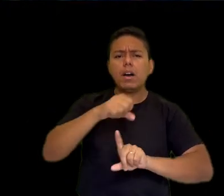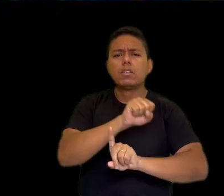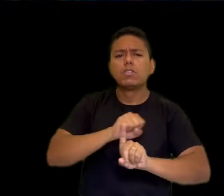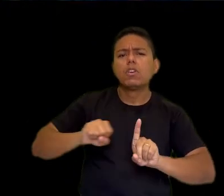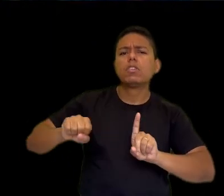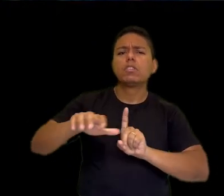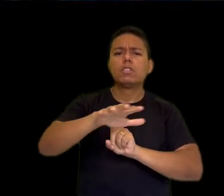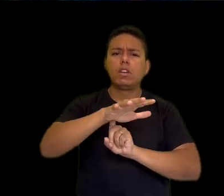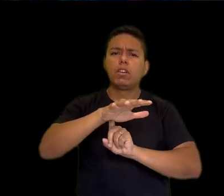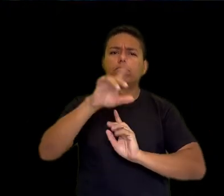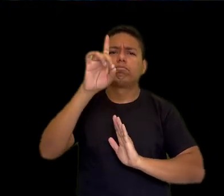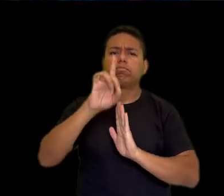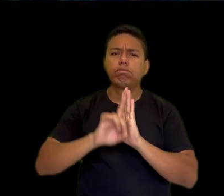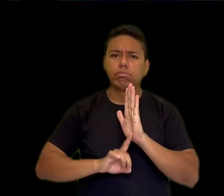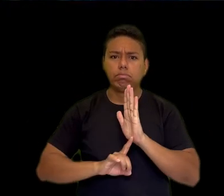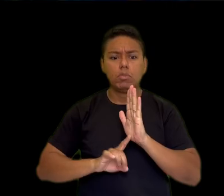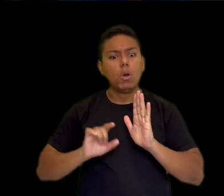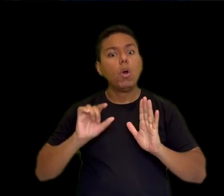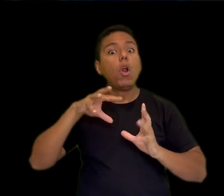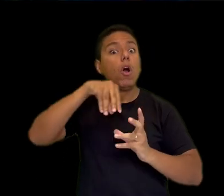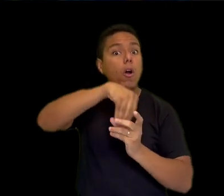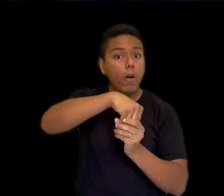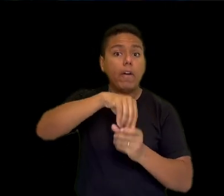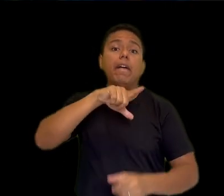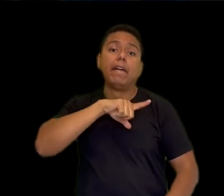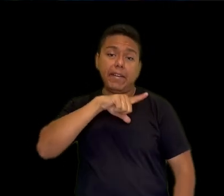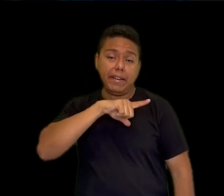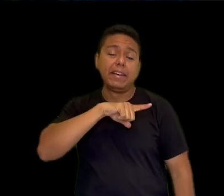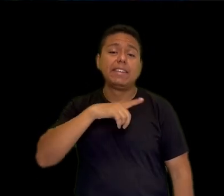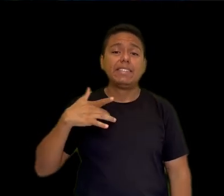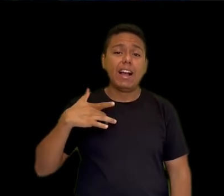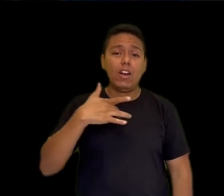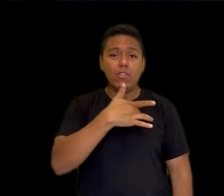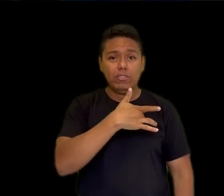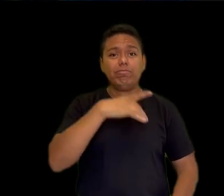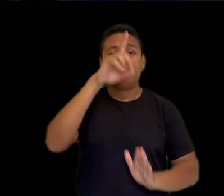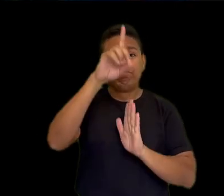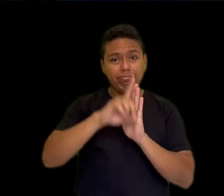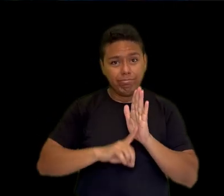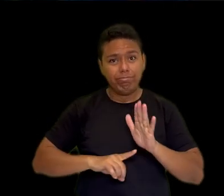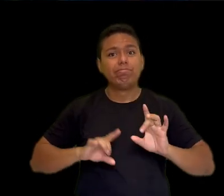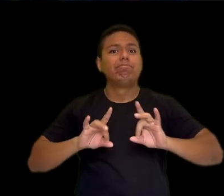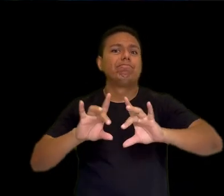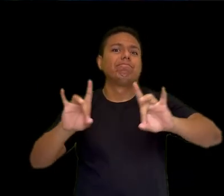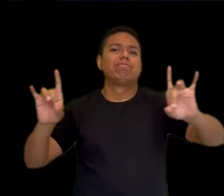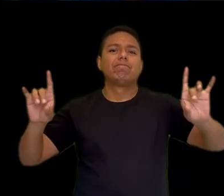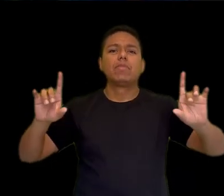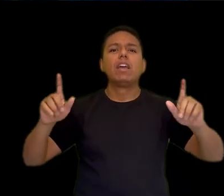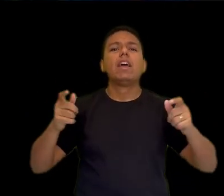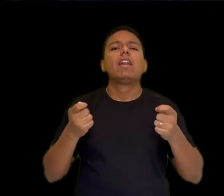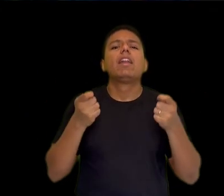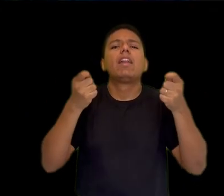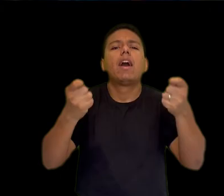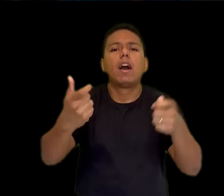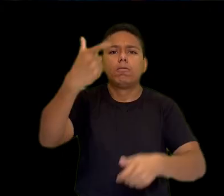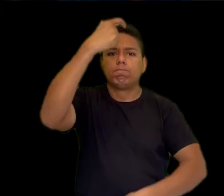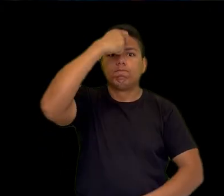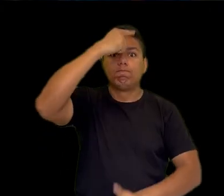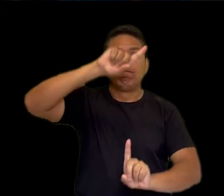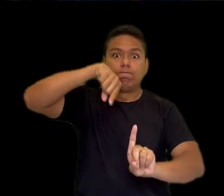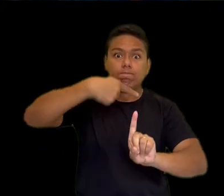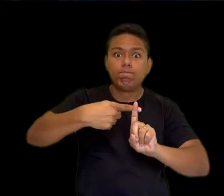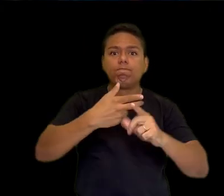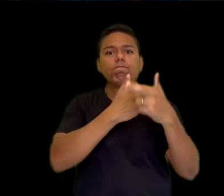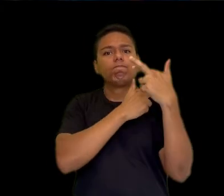Entre esses direitos está o direito à saúde. Né? Com isso vem também a consciência e a